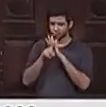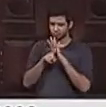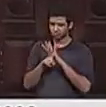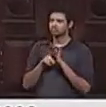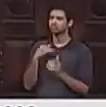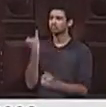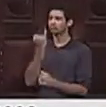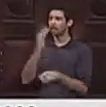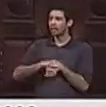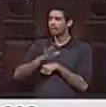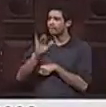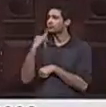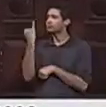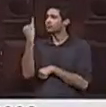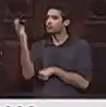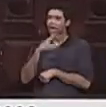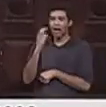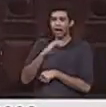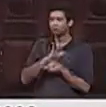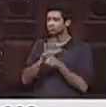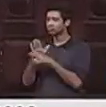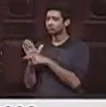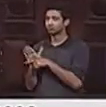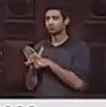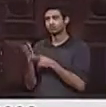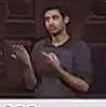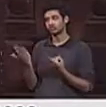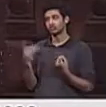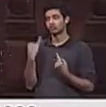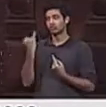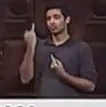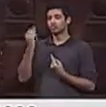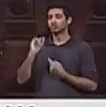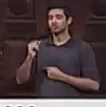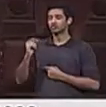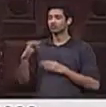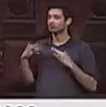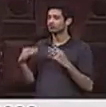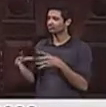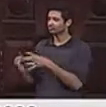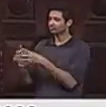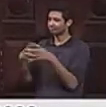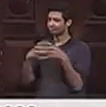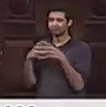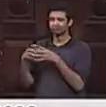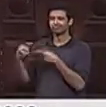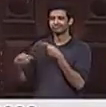mais importantes, mais urgentes, e não em função de conjunturas eleitorais, que aí eu acho que